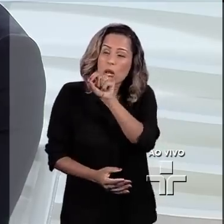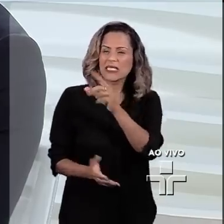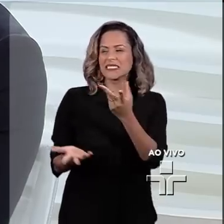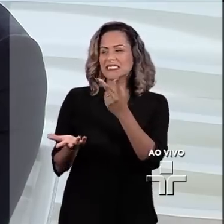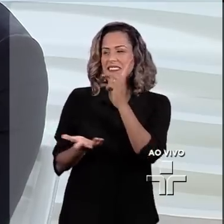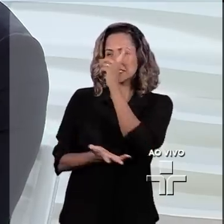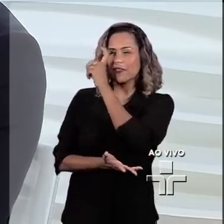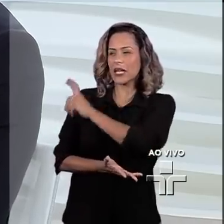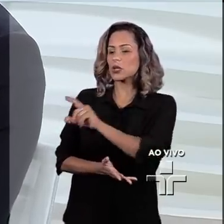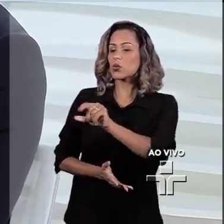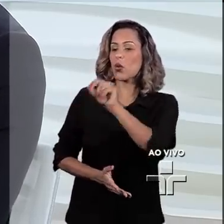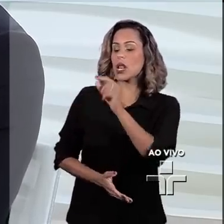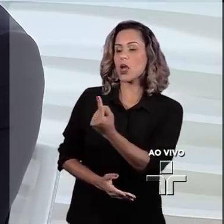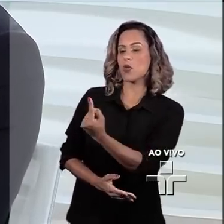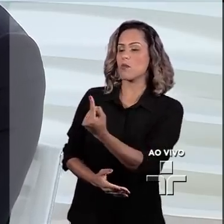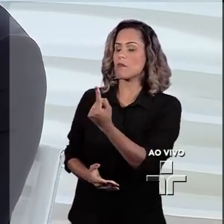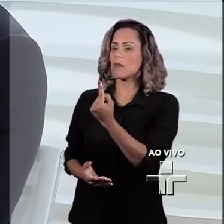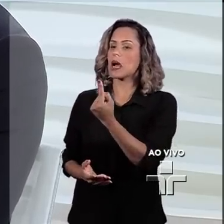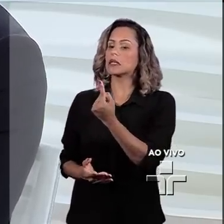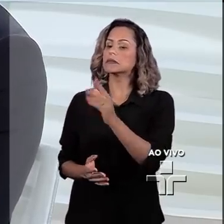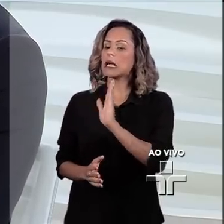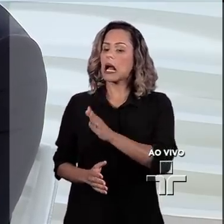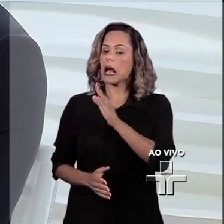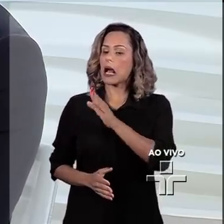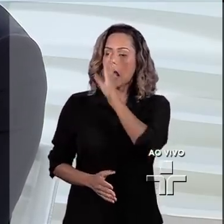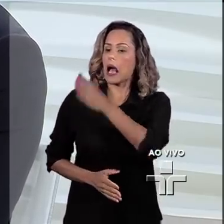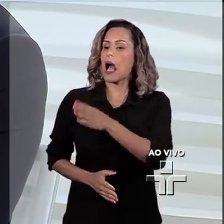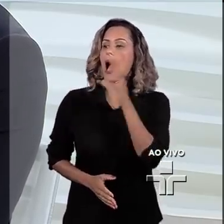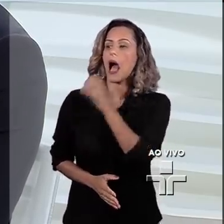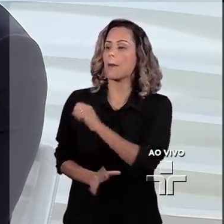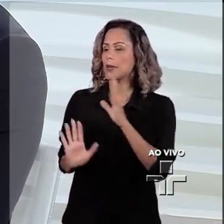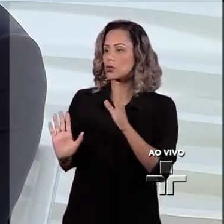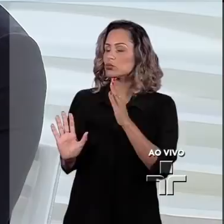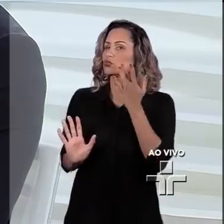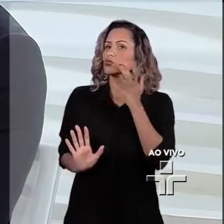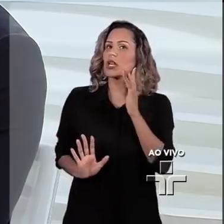estabelecer ela de antemão. Não sei o que lá na frente as pessoas